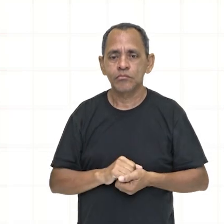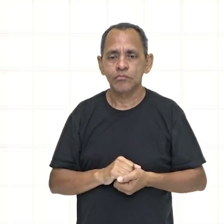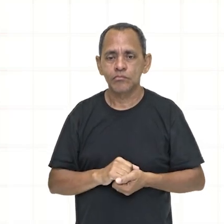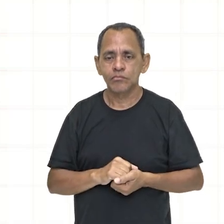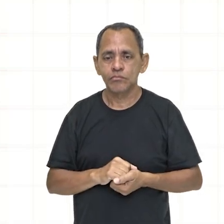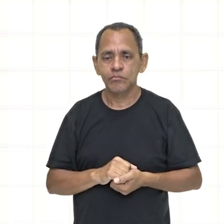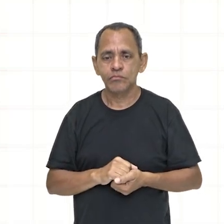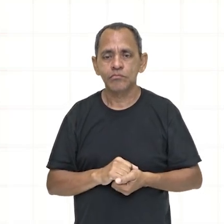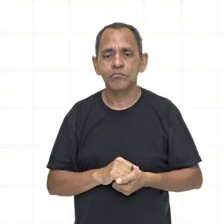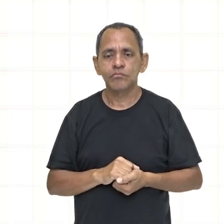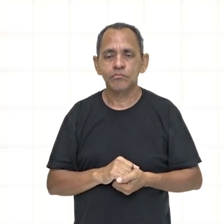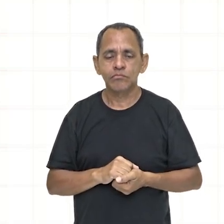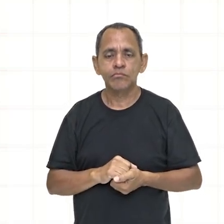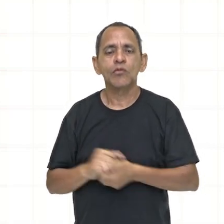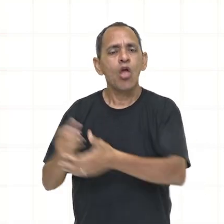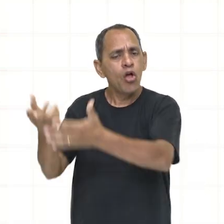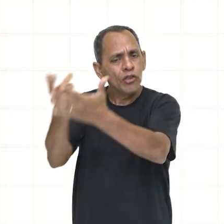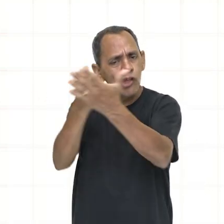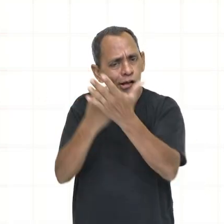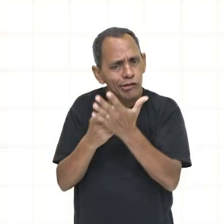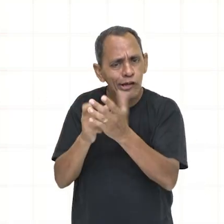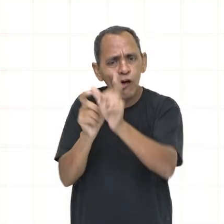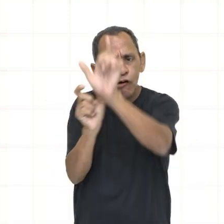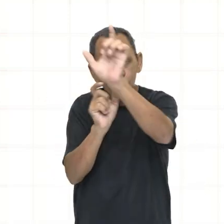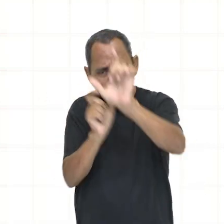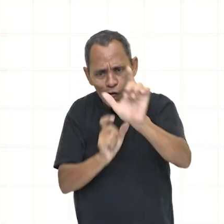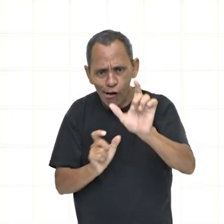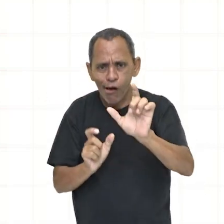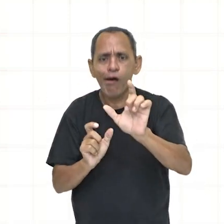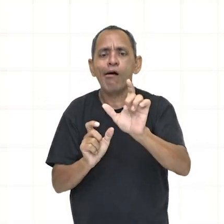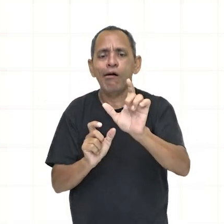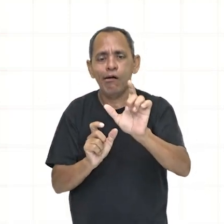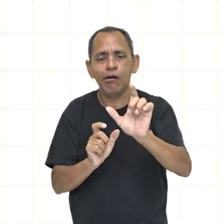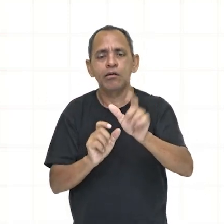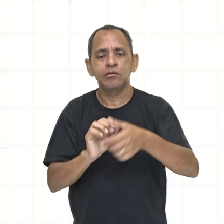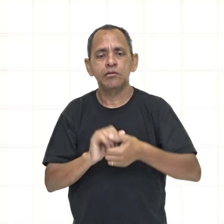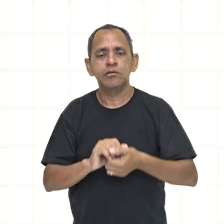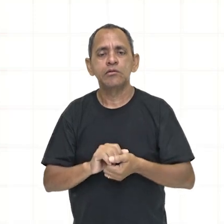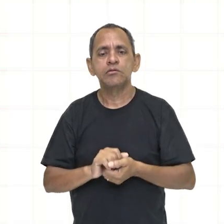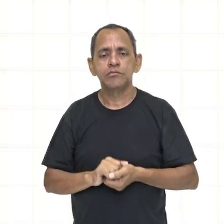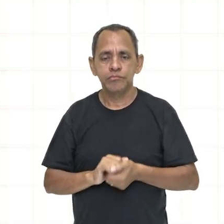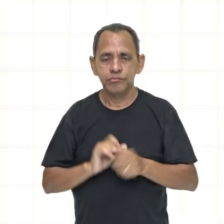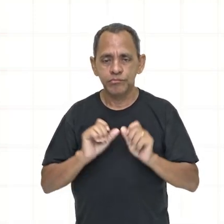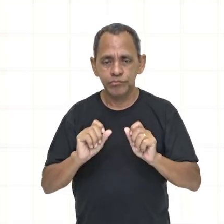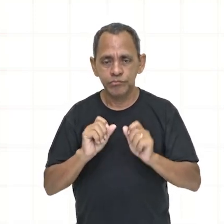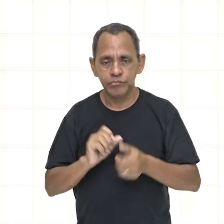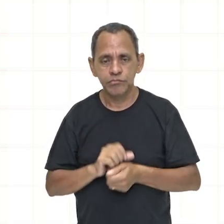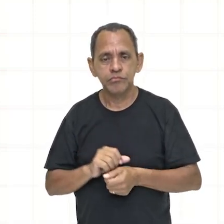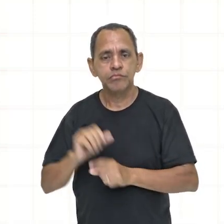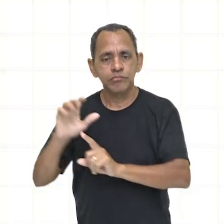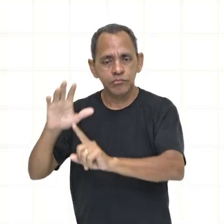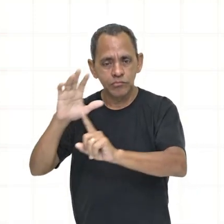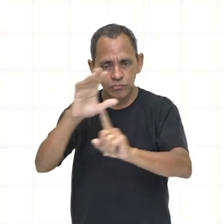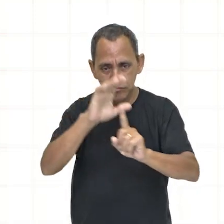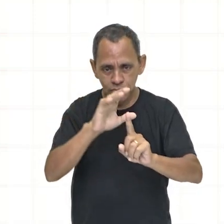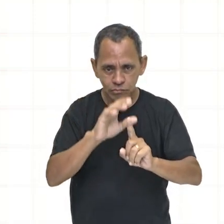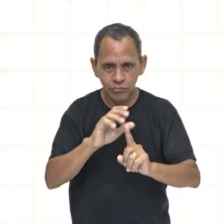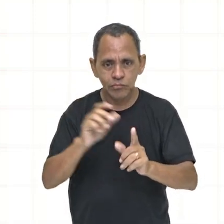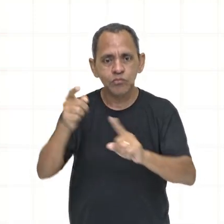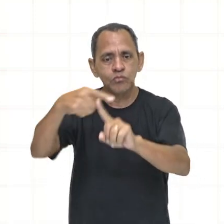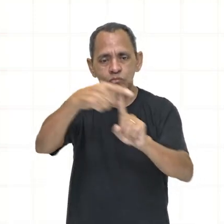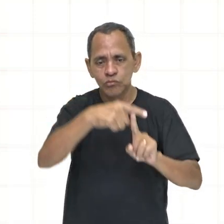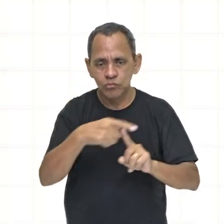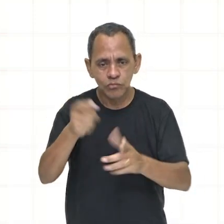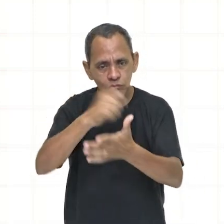os ideogramas, eles não são exclusivos da China, eles inclusive influenciaram aí formas de escrita